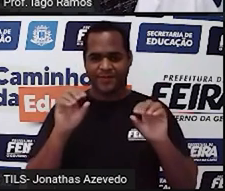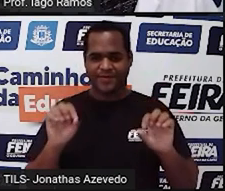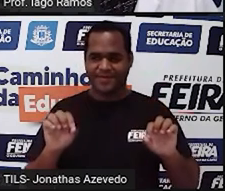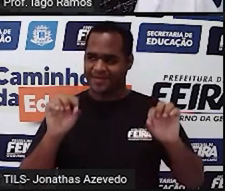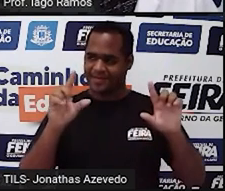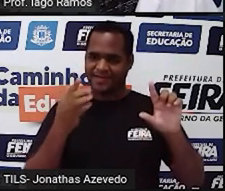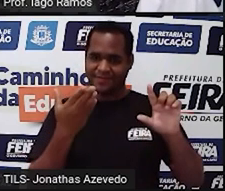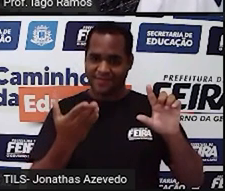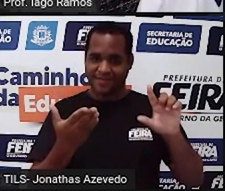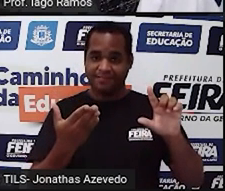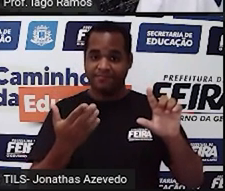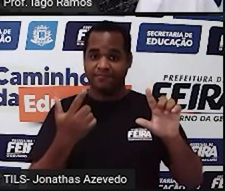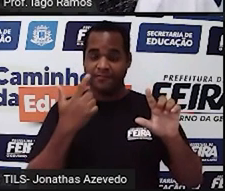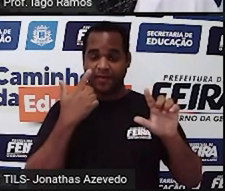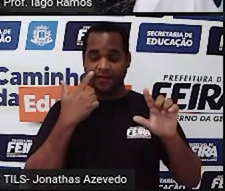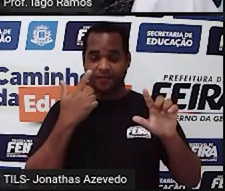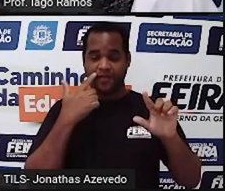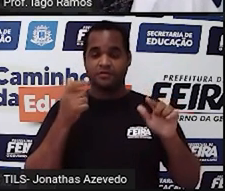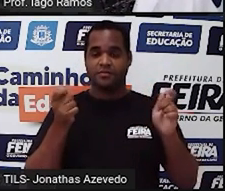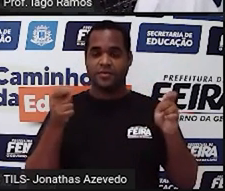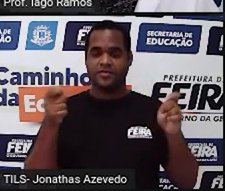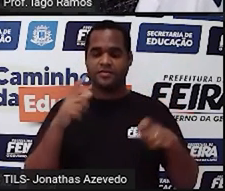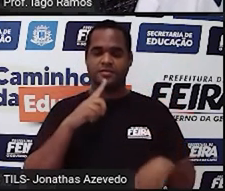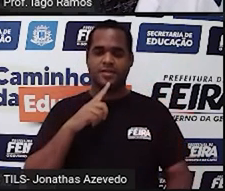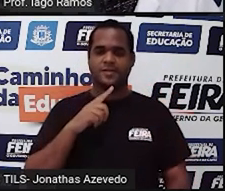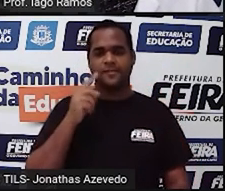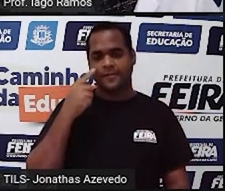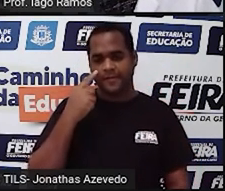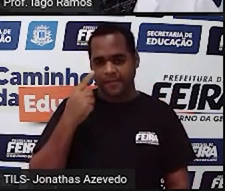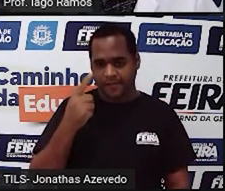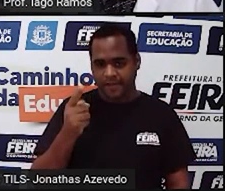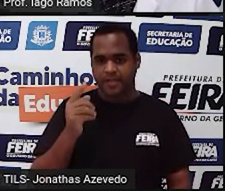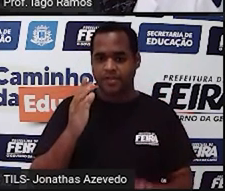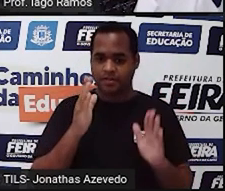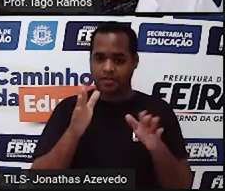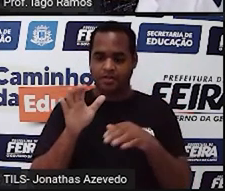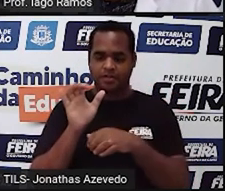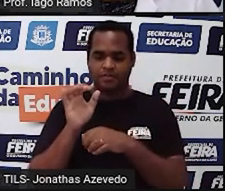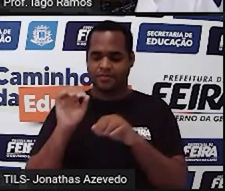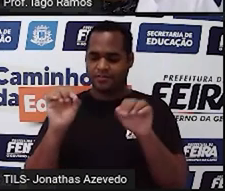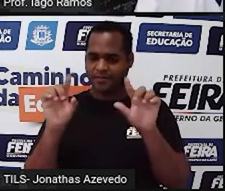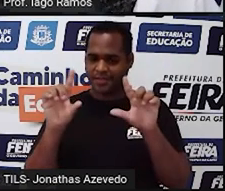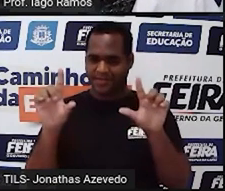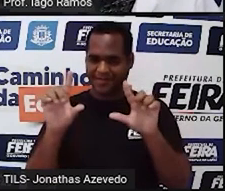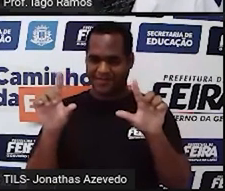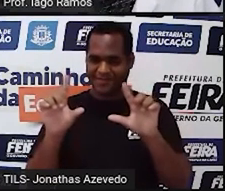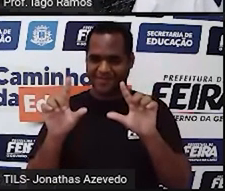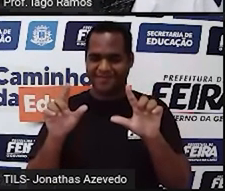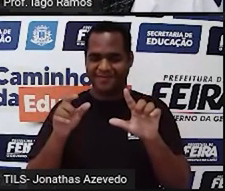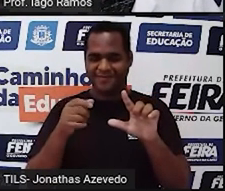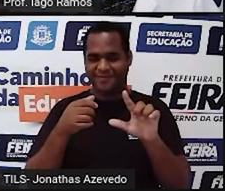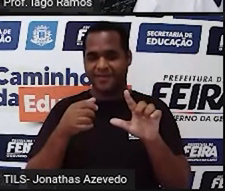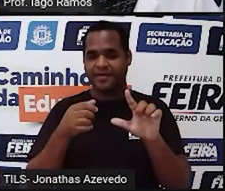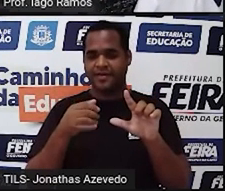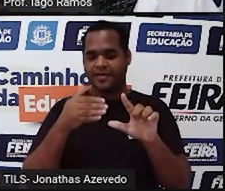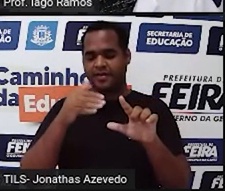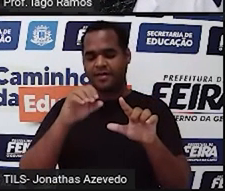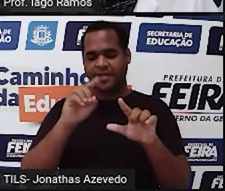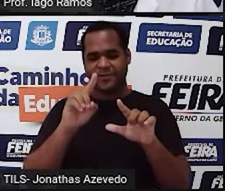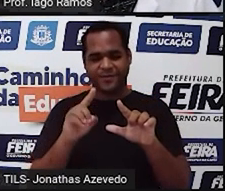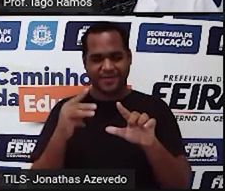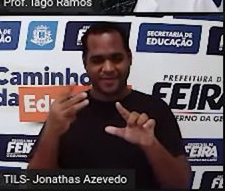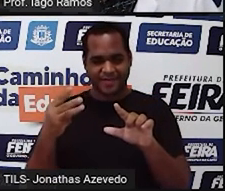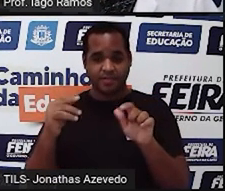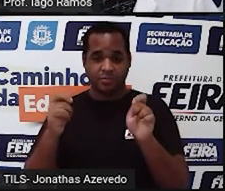na tela e se você tiver assistindo a aula pela TV você pode pegar uma